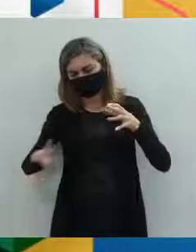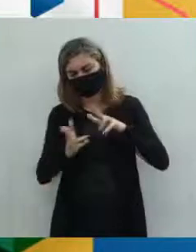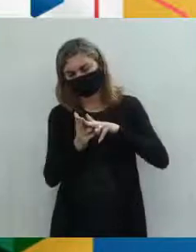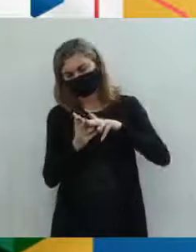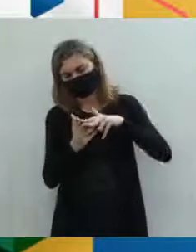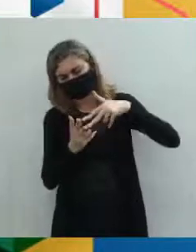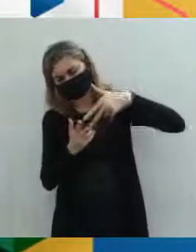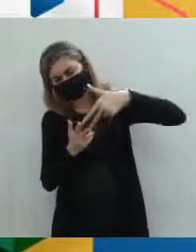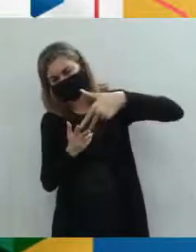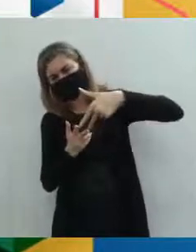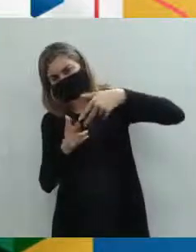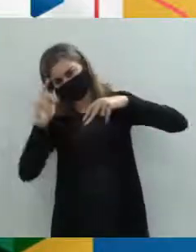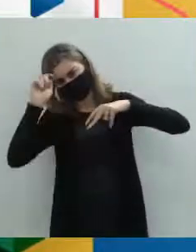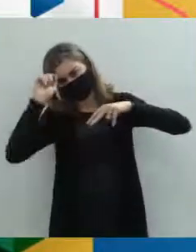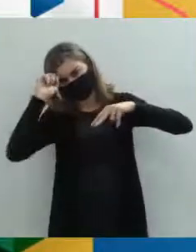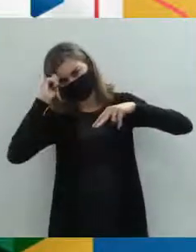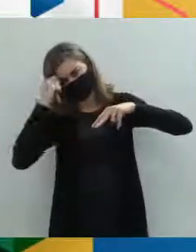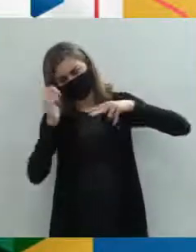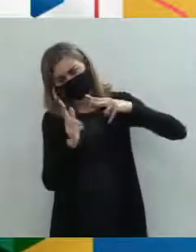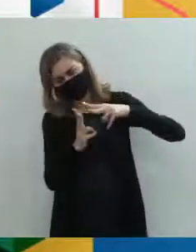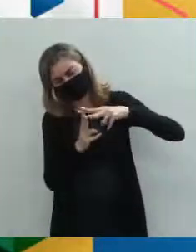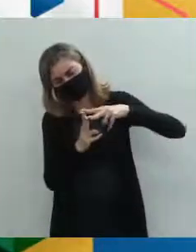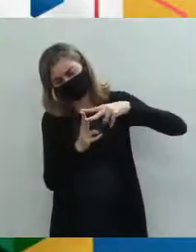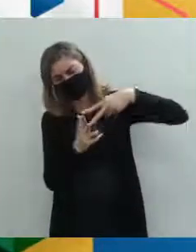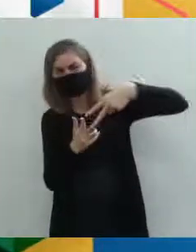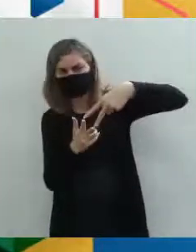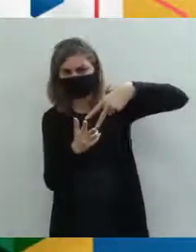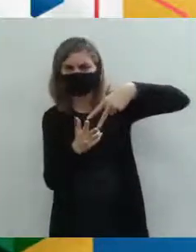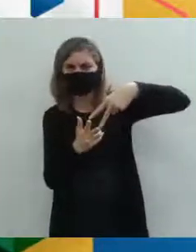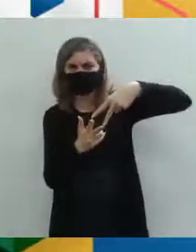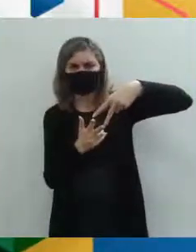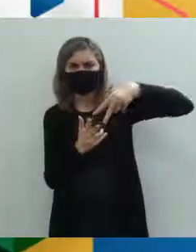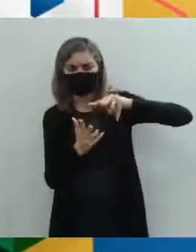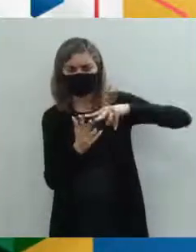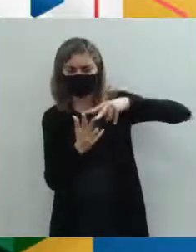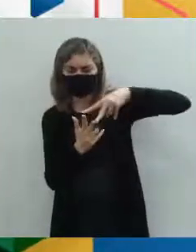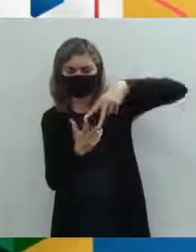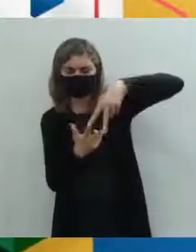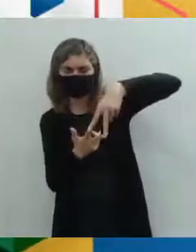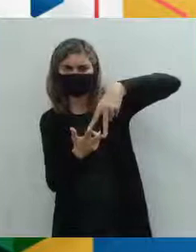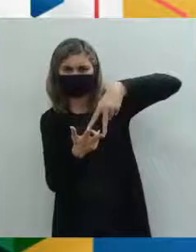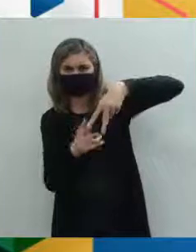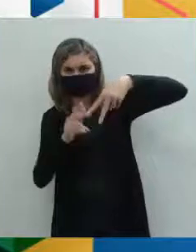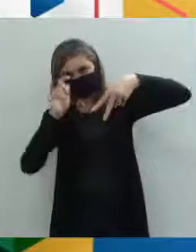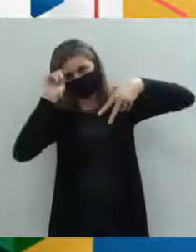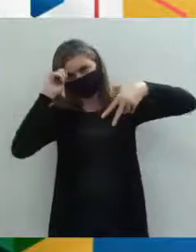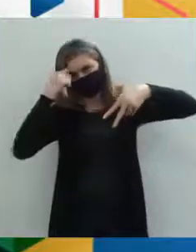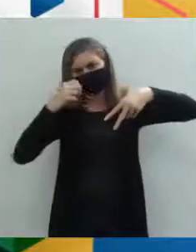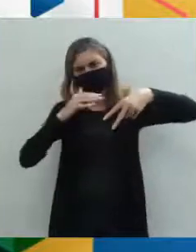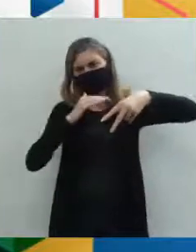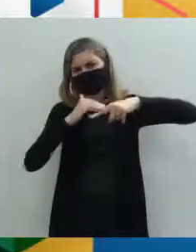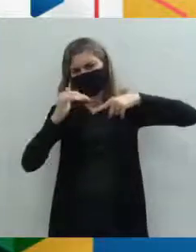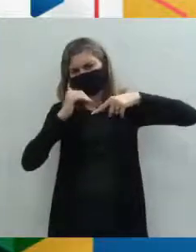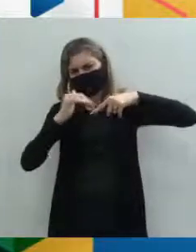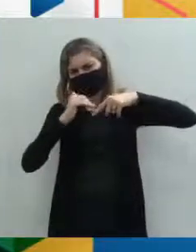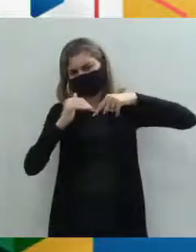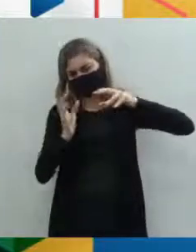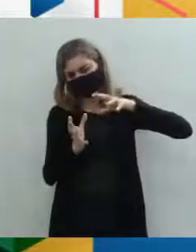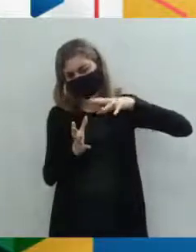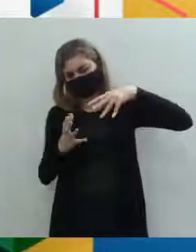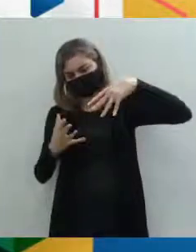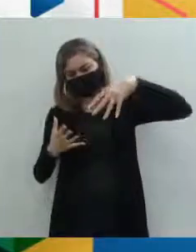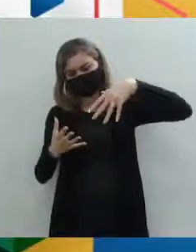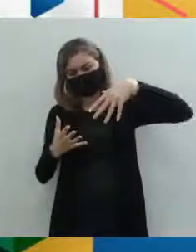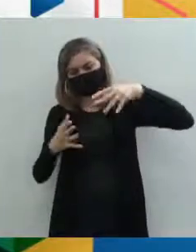onde a esfera está apoiada, você percebe que tem uma parte que a gente chama de meio tom, que é mais ou menos na metade da